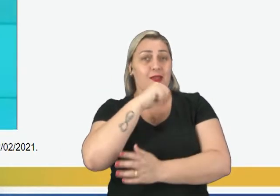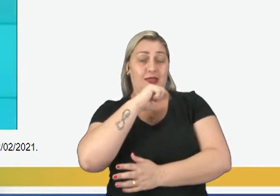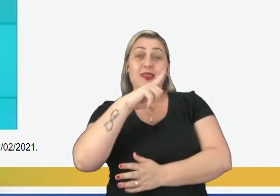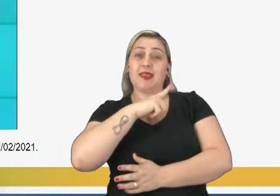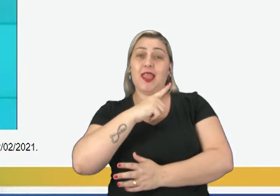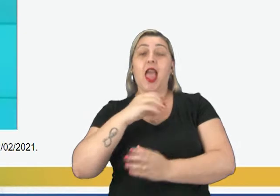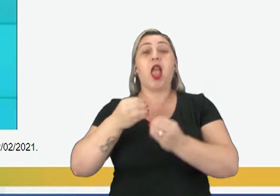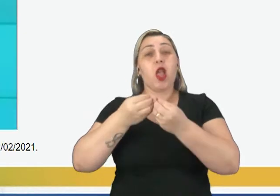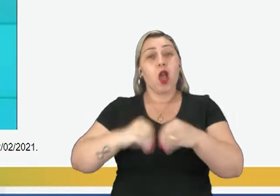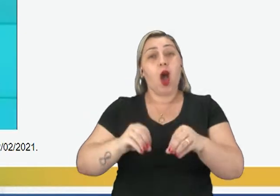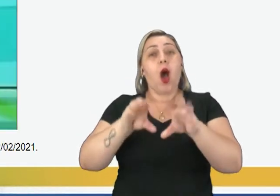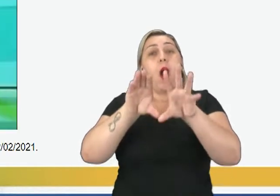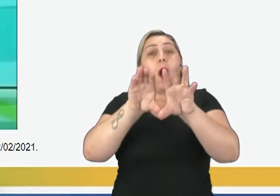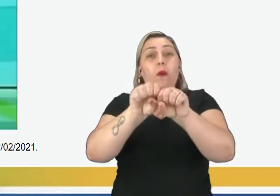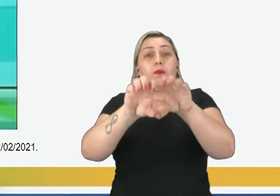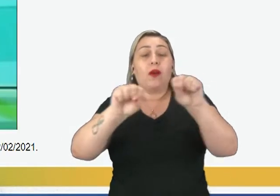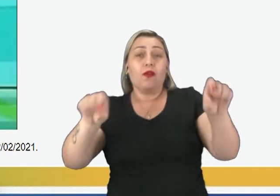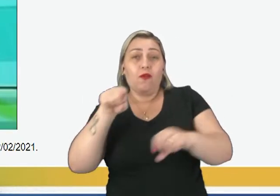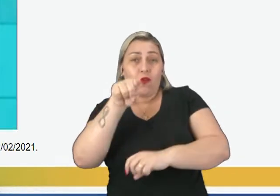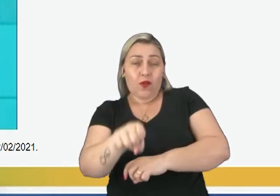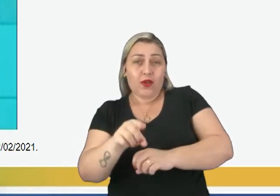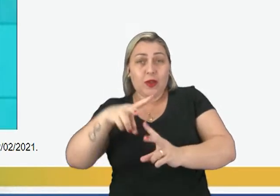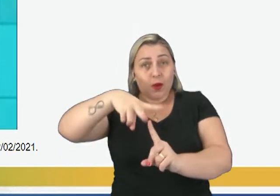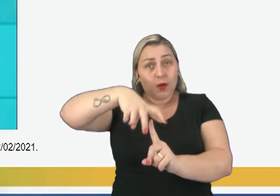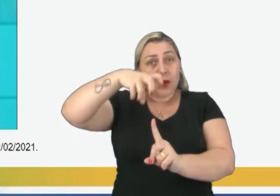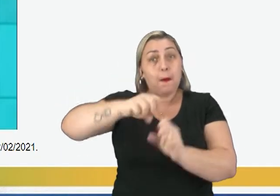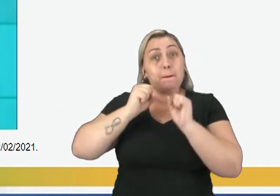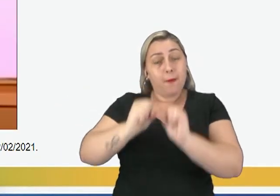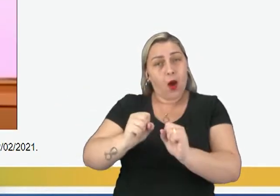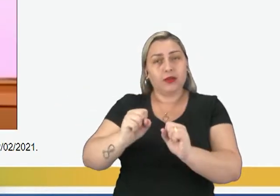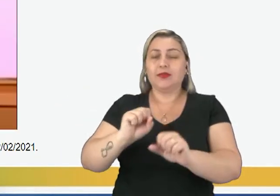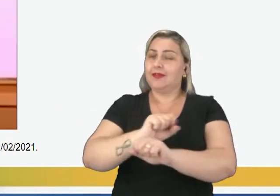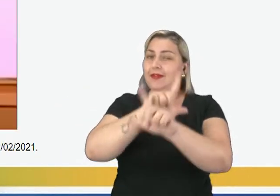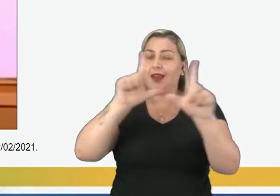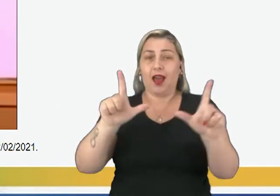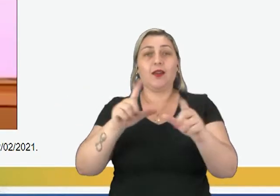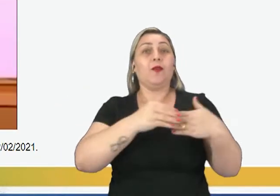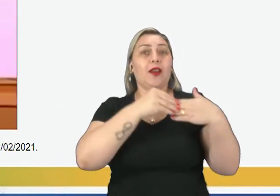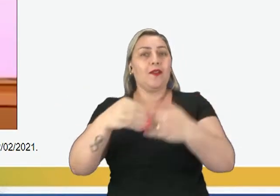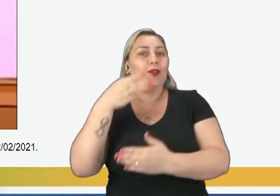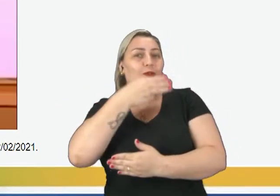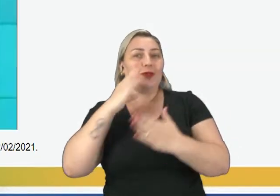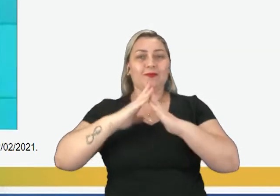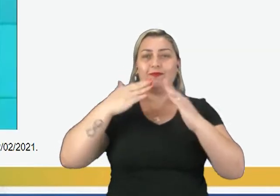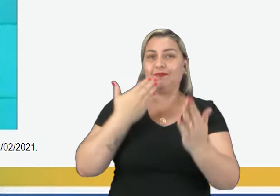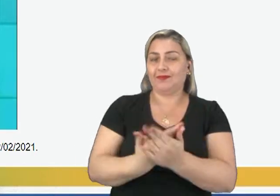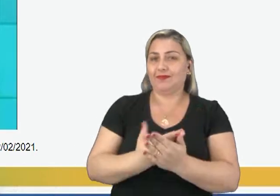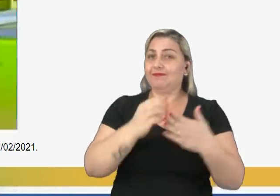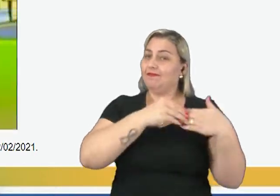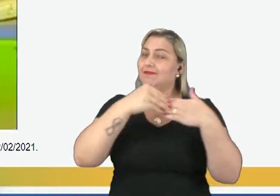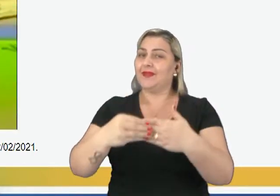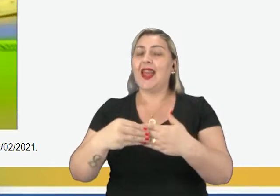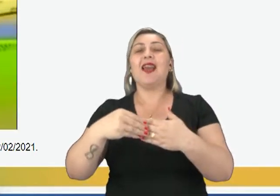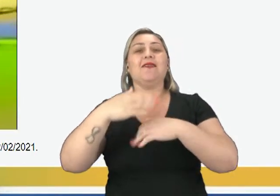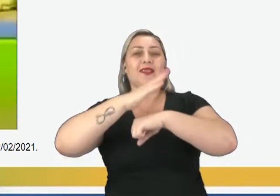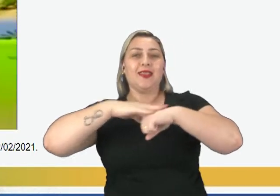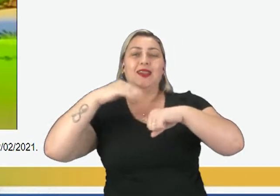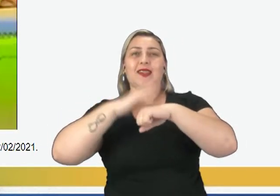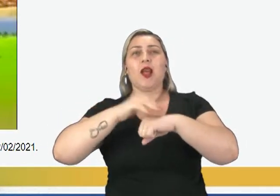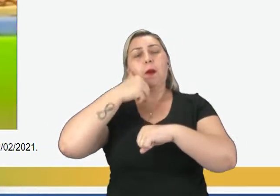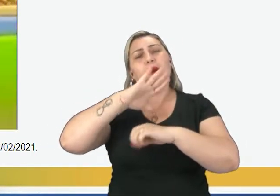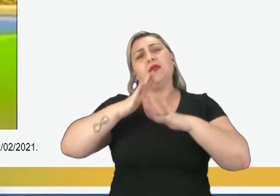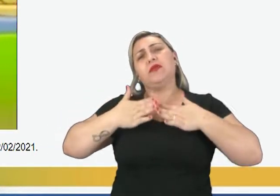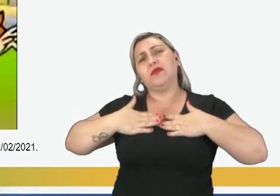com linguiça? Não, filhinho, acabou. Posso tomar um refrigerante? Claro que sim. Eu vou levar uns doces pra escola. Leve, querido. Mãe, anda